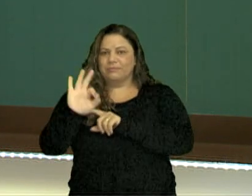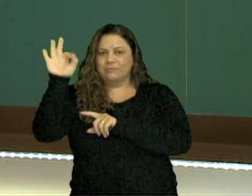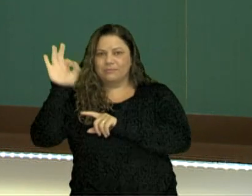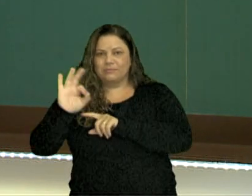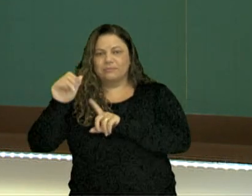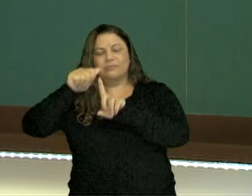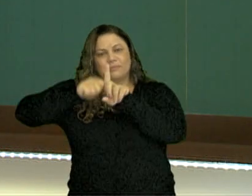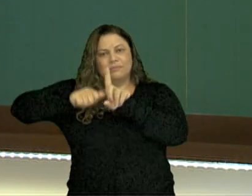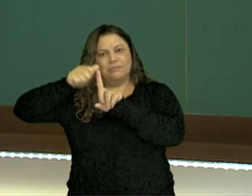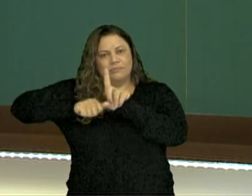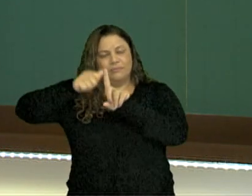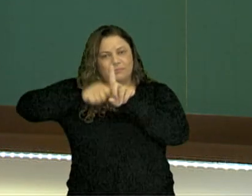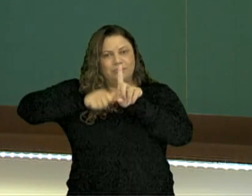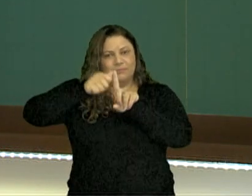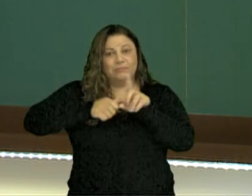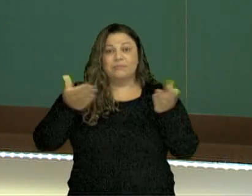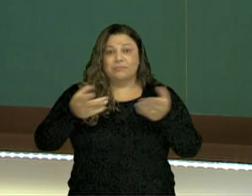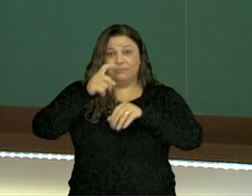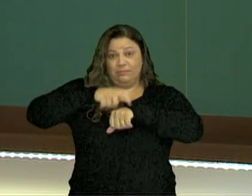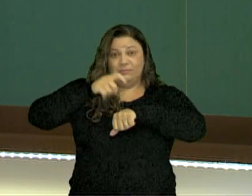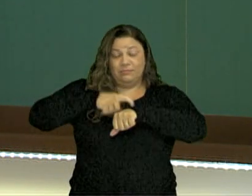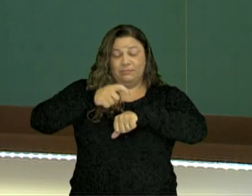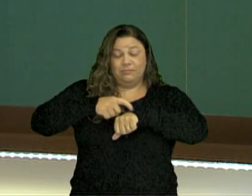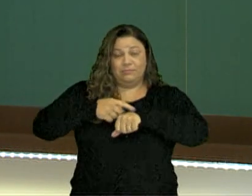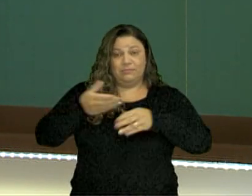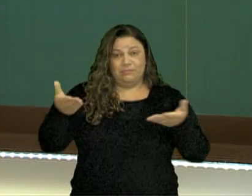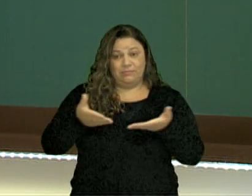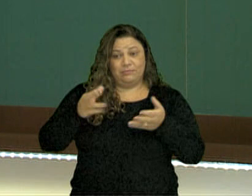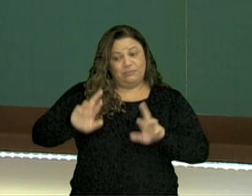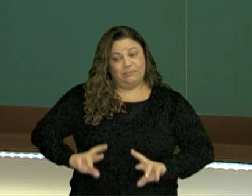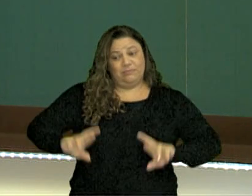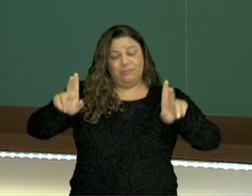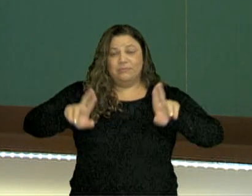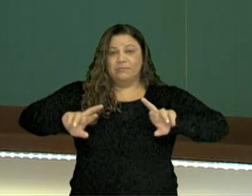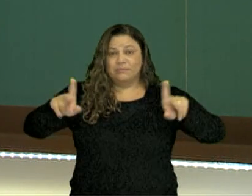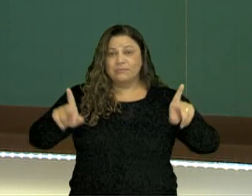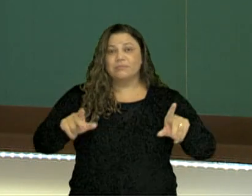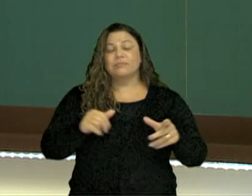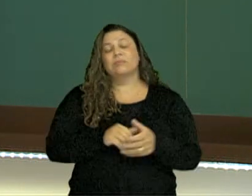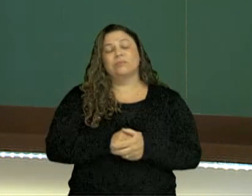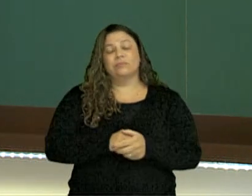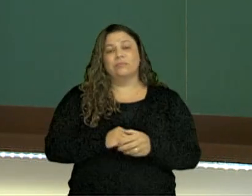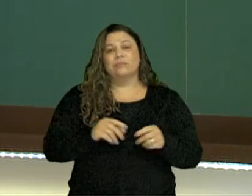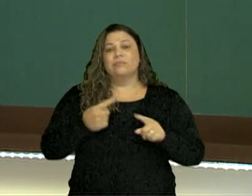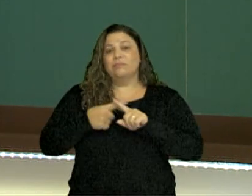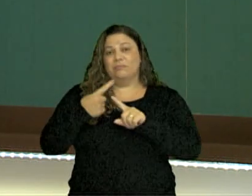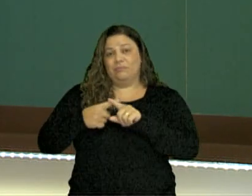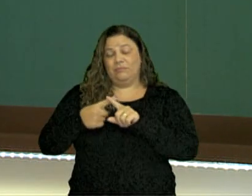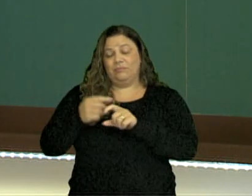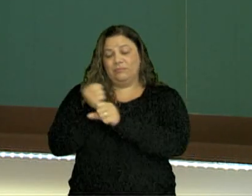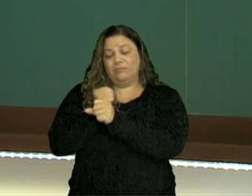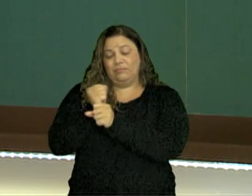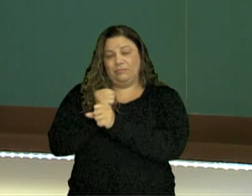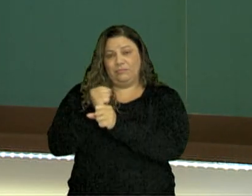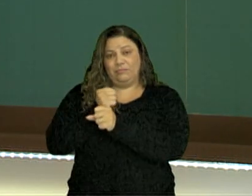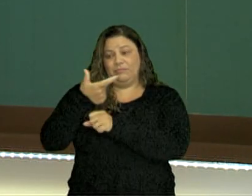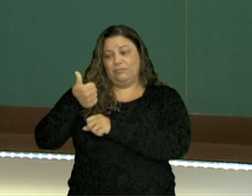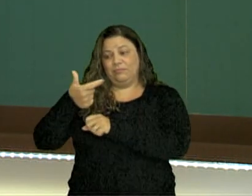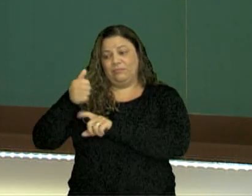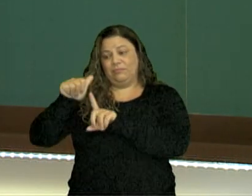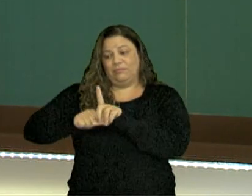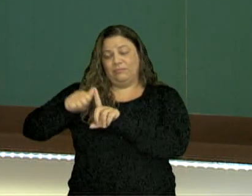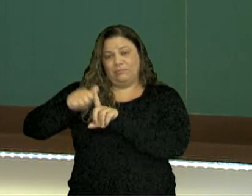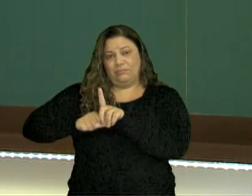ser mensal, o tempo agora não vai mais ser aquele tempo anual. Então, vai ser um anual, tem 12 meses. Então, vou aplicar o 12